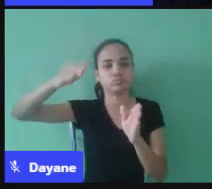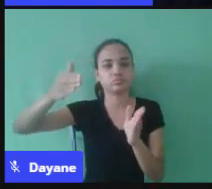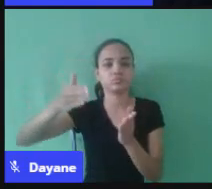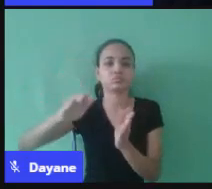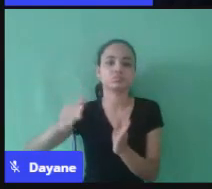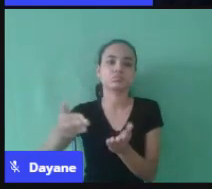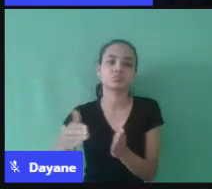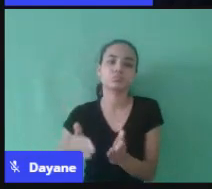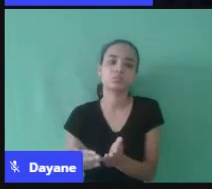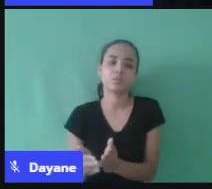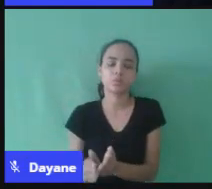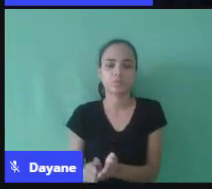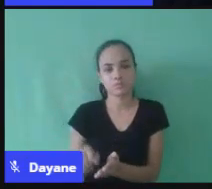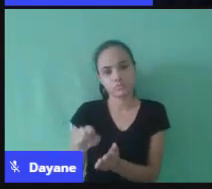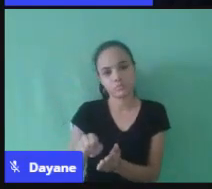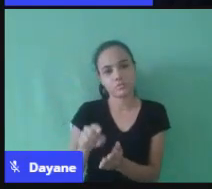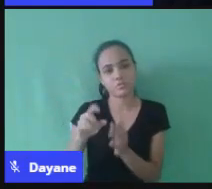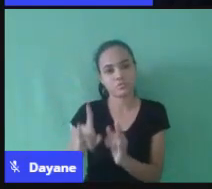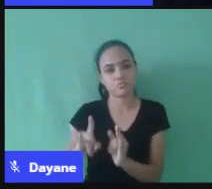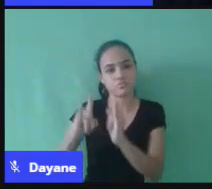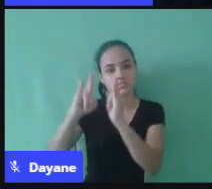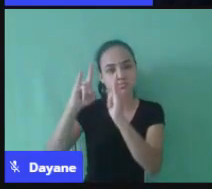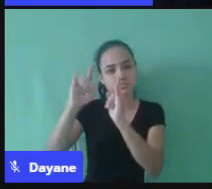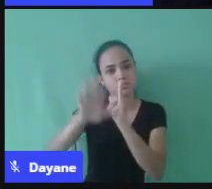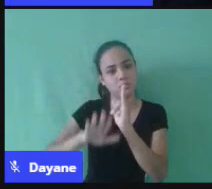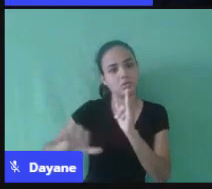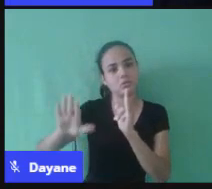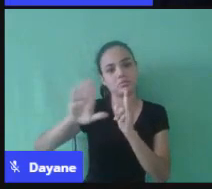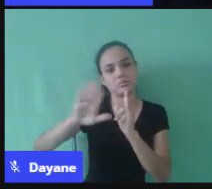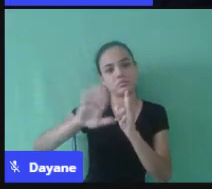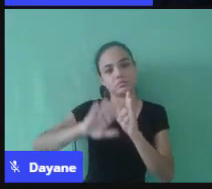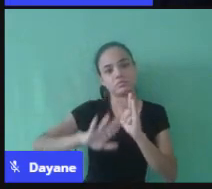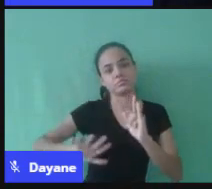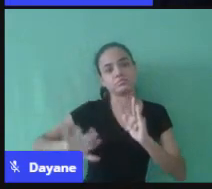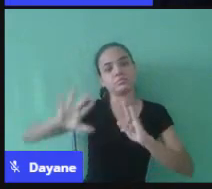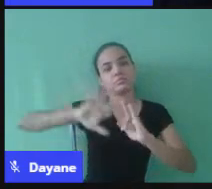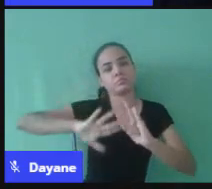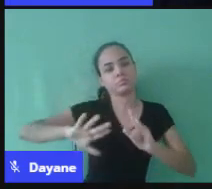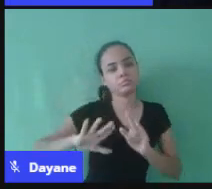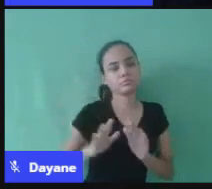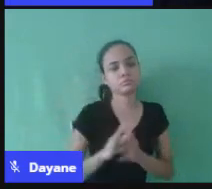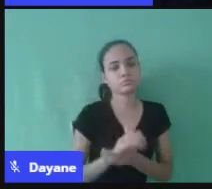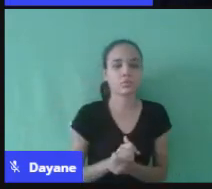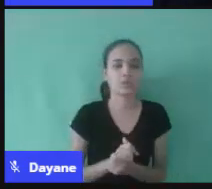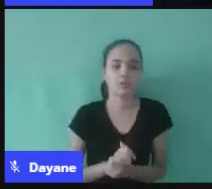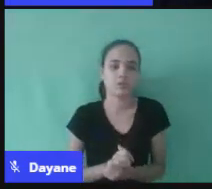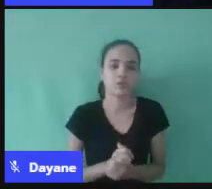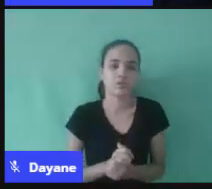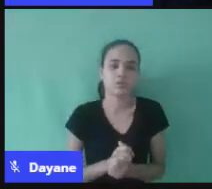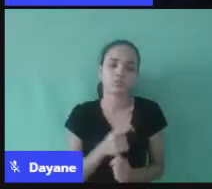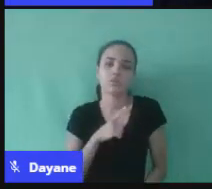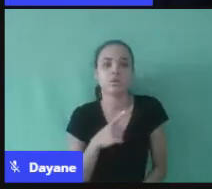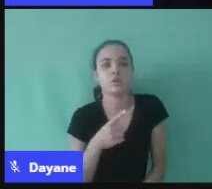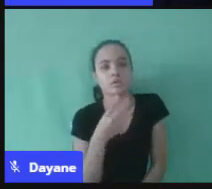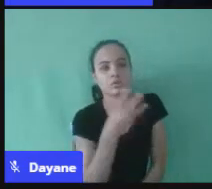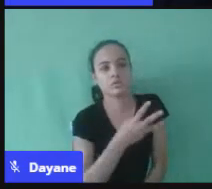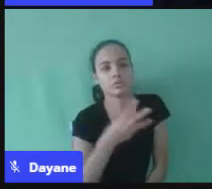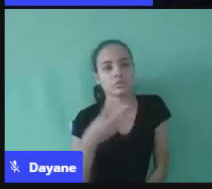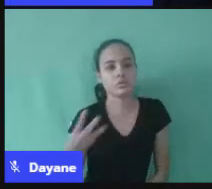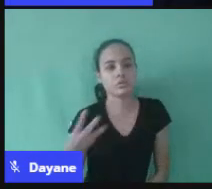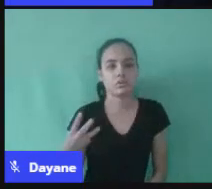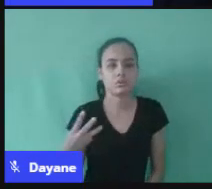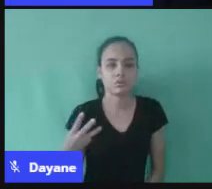rica de córregos, né, temos 33 na área urbana, elas levaram o